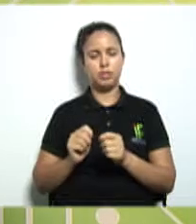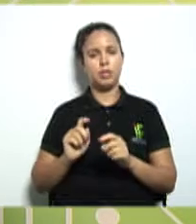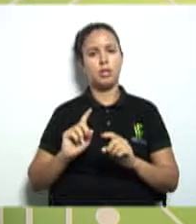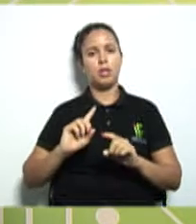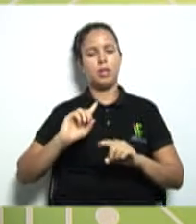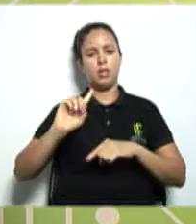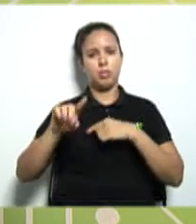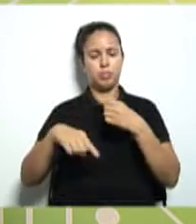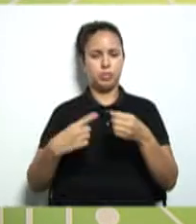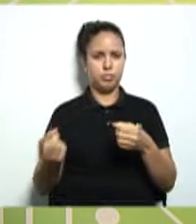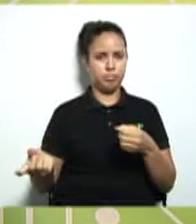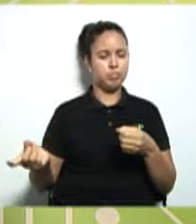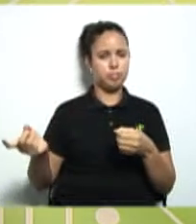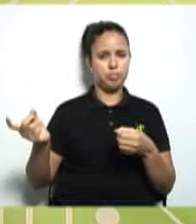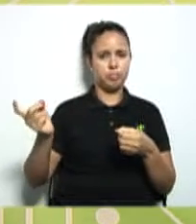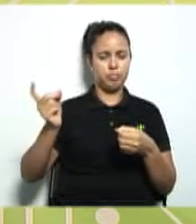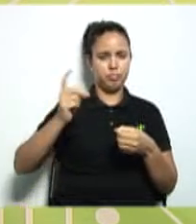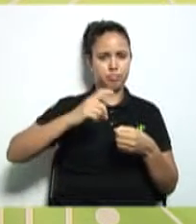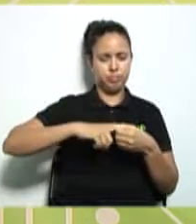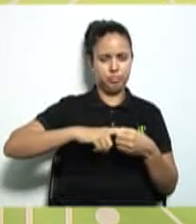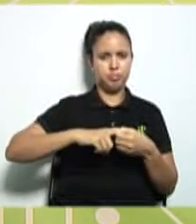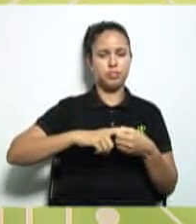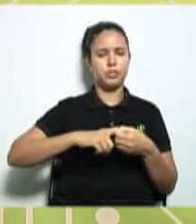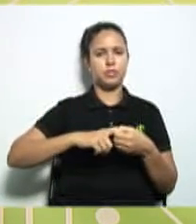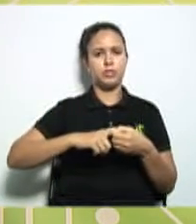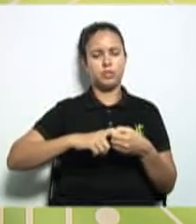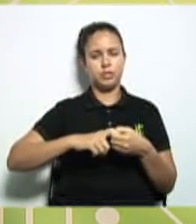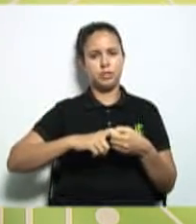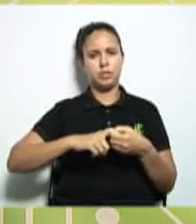voltar agora, nós vamos encerrando esse bloco, não é isso?